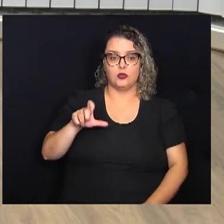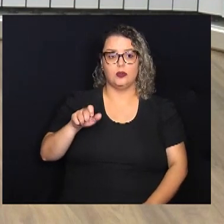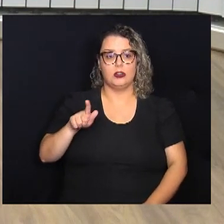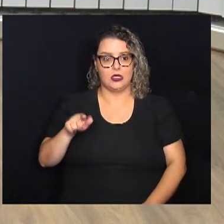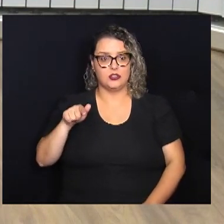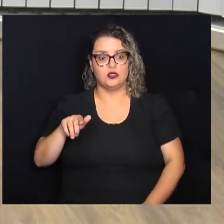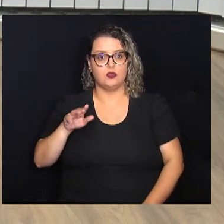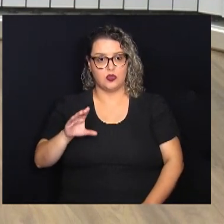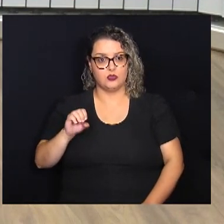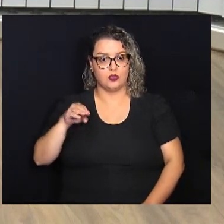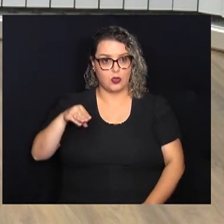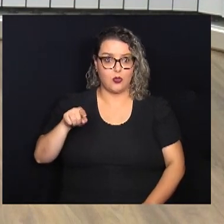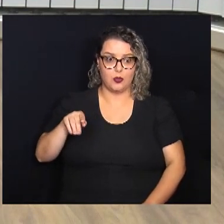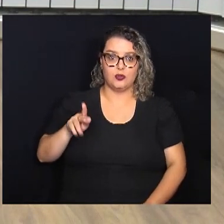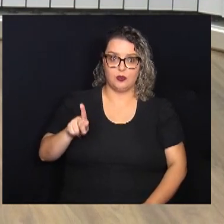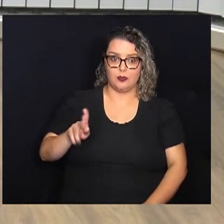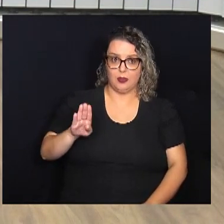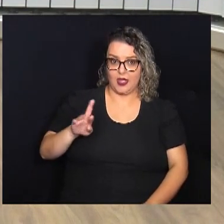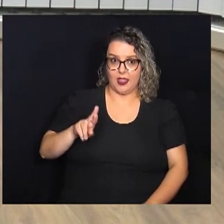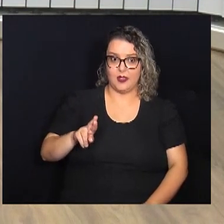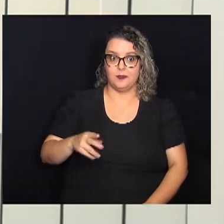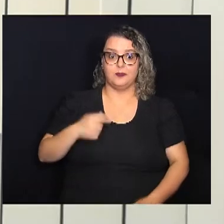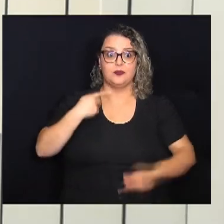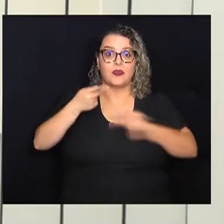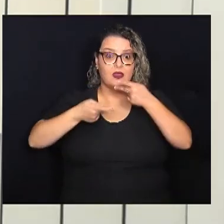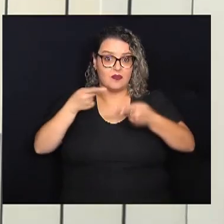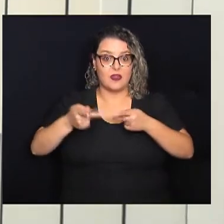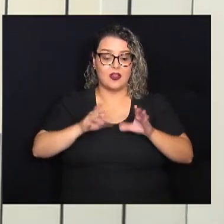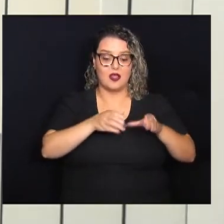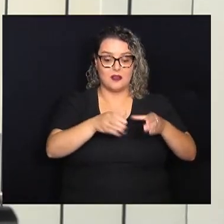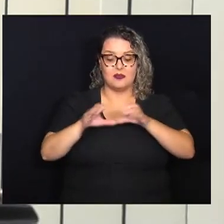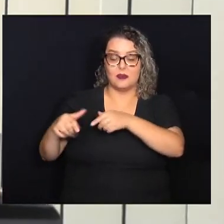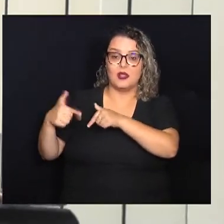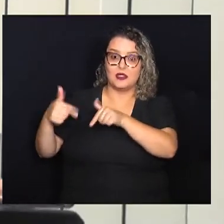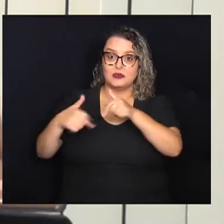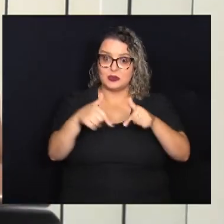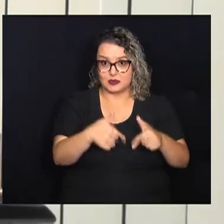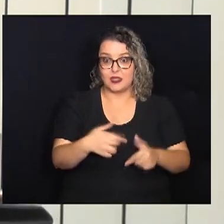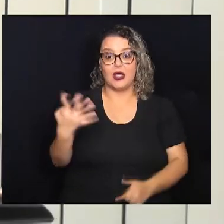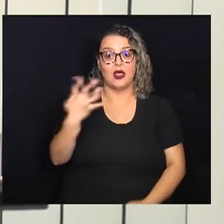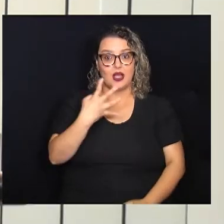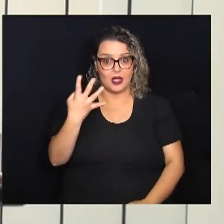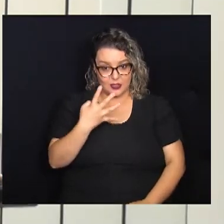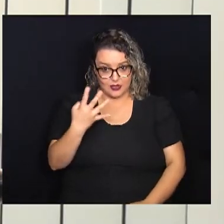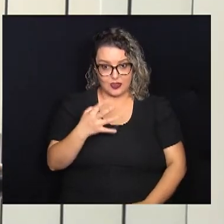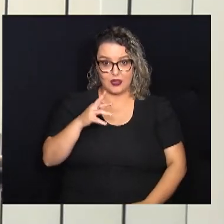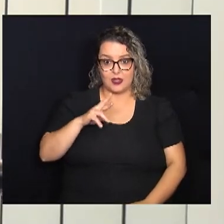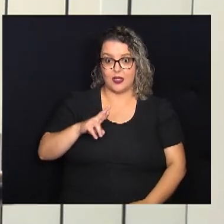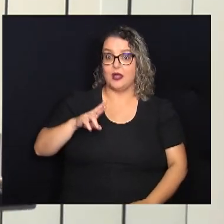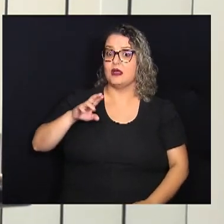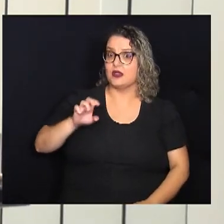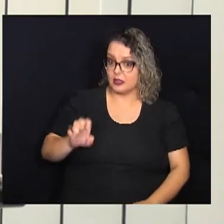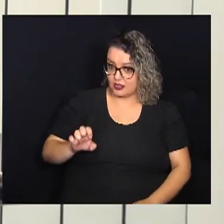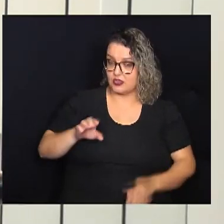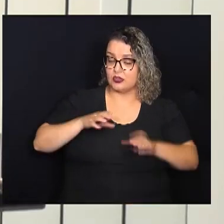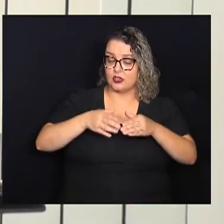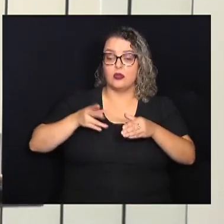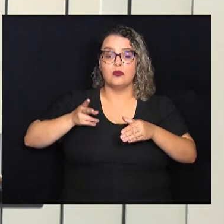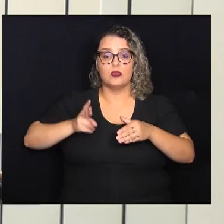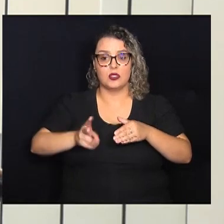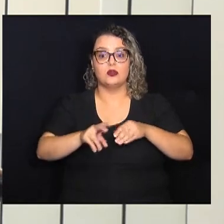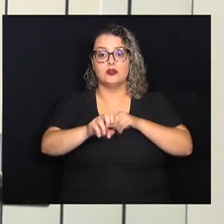www.campinas.sp.leg.br. Hora de falar do trabalho das comissões, porque a 4ª reunião extraordinária da Comissão Permanente